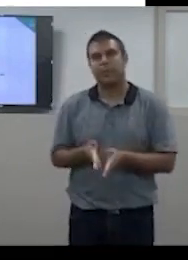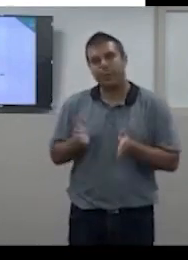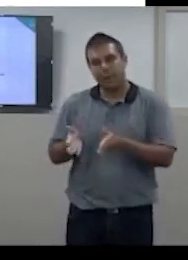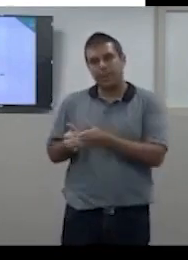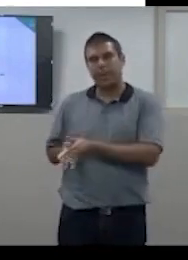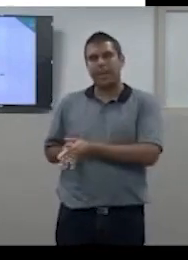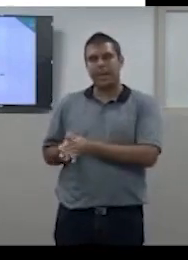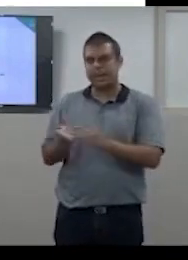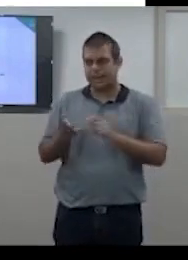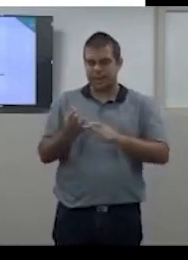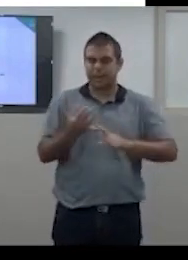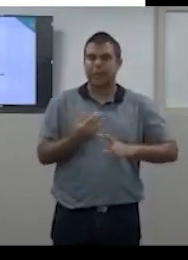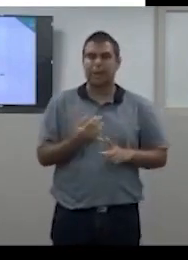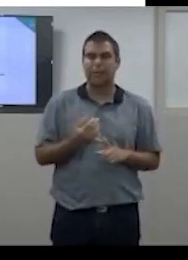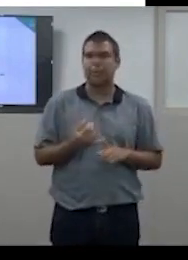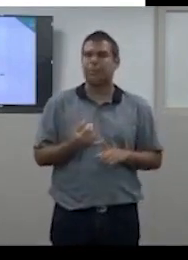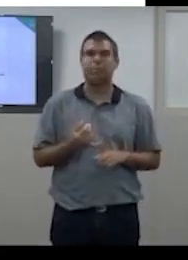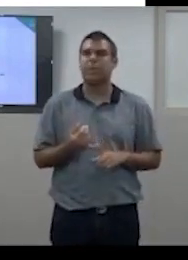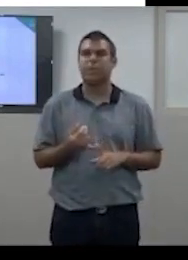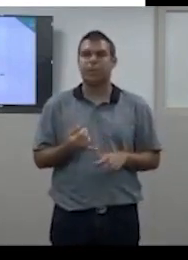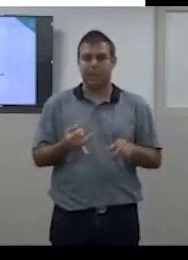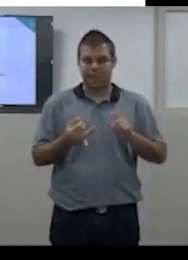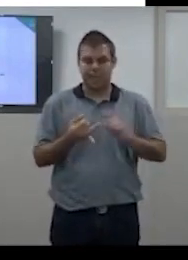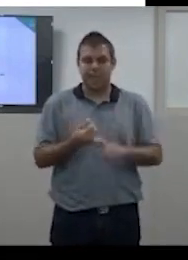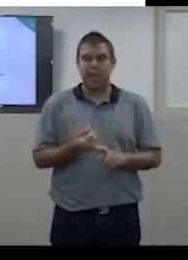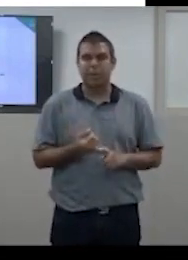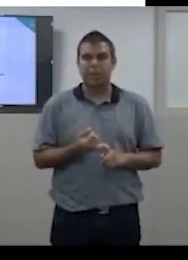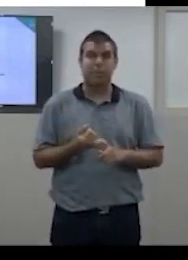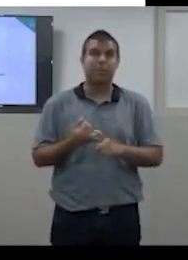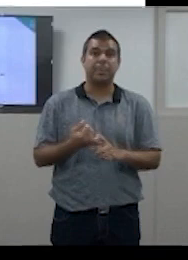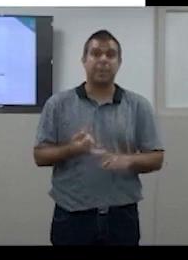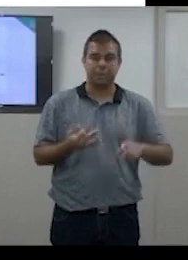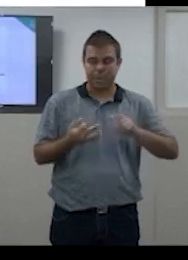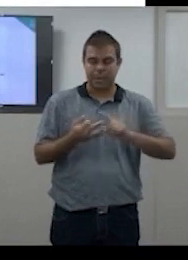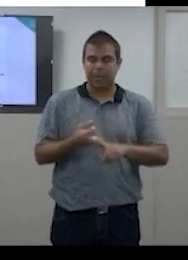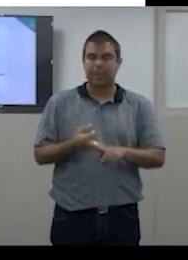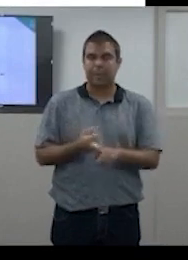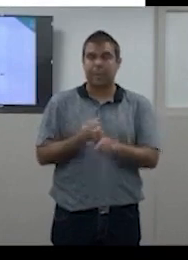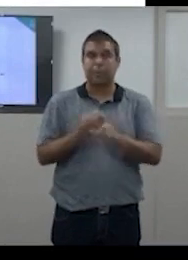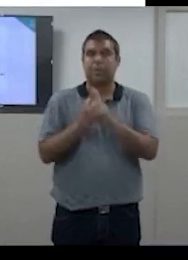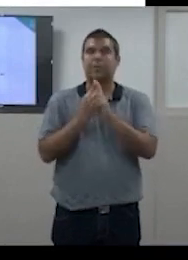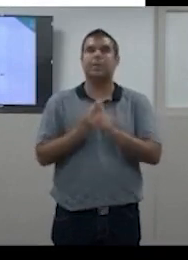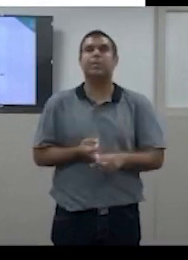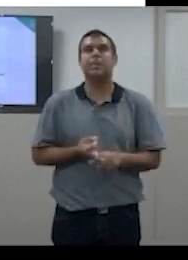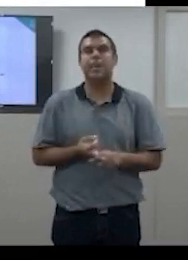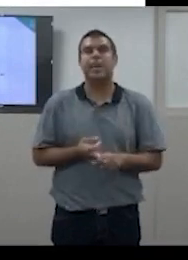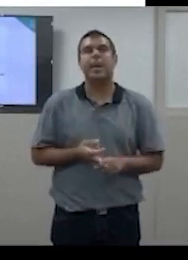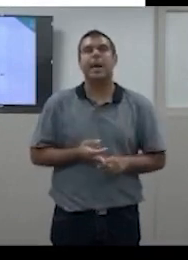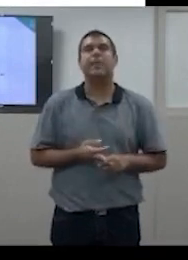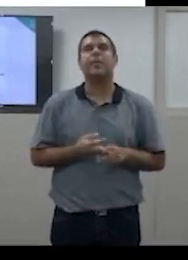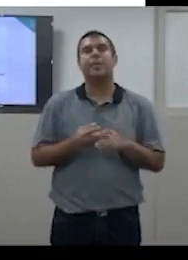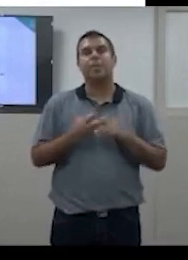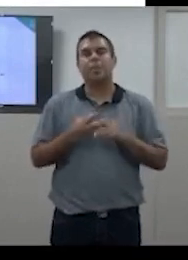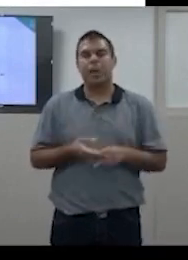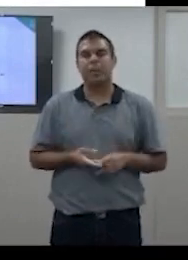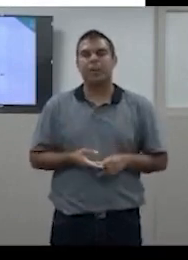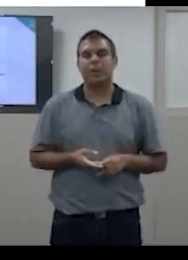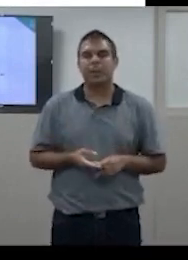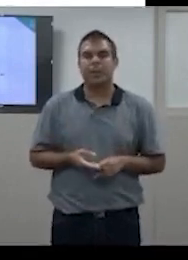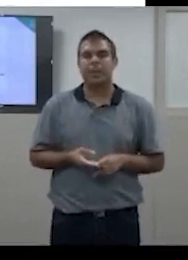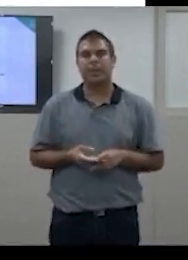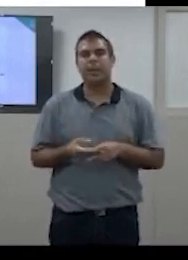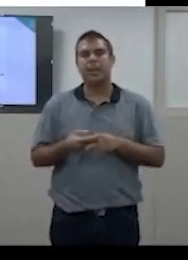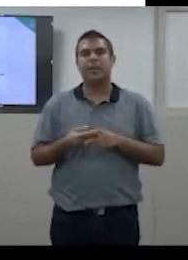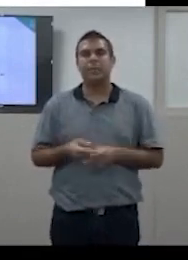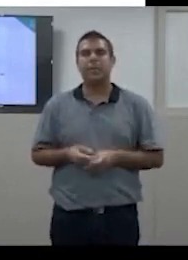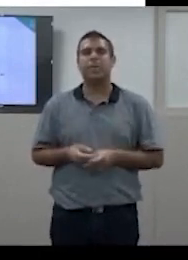fogo ele é sólido? Não. Ele é líquido? Não. Ele é gasoso? Não também. Aí você tem um quarto